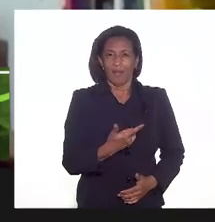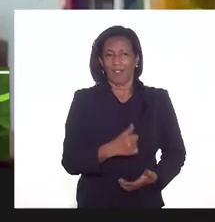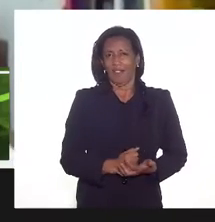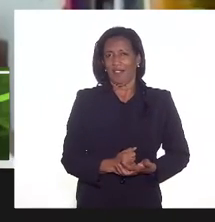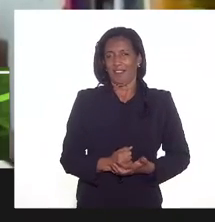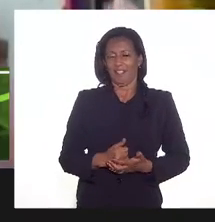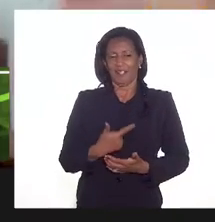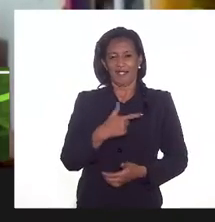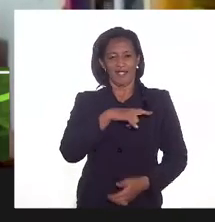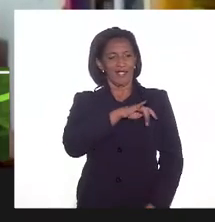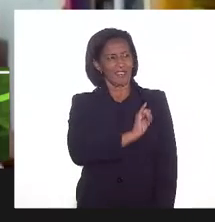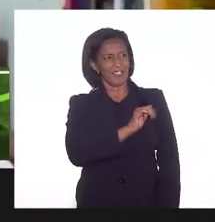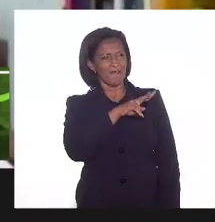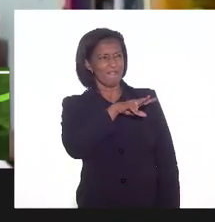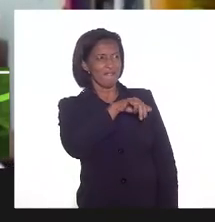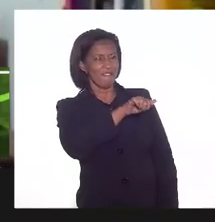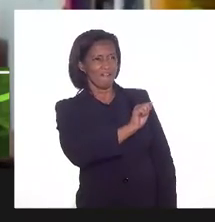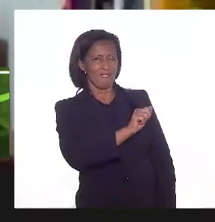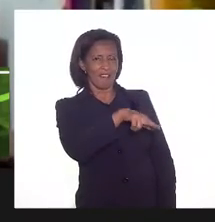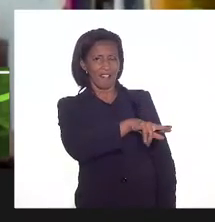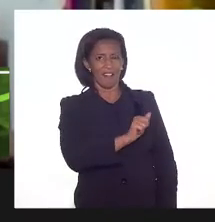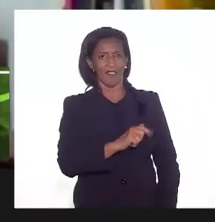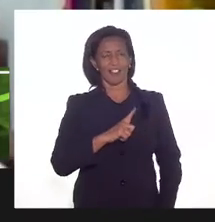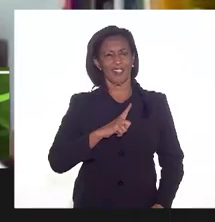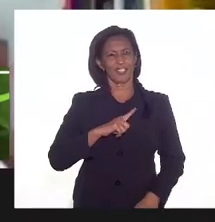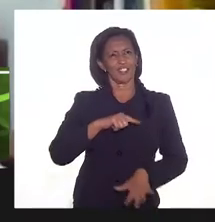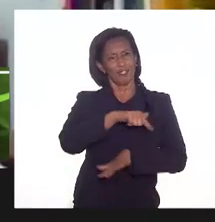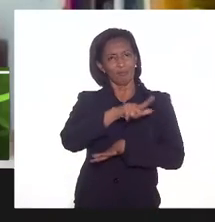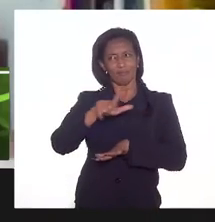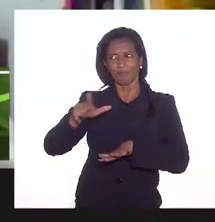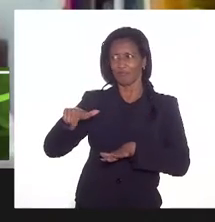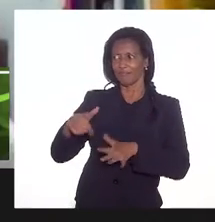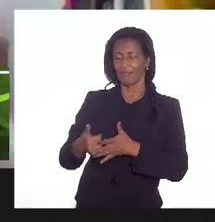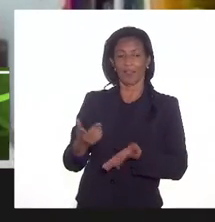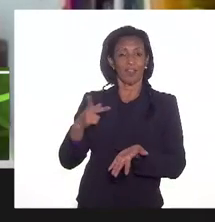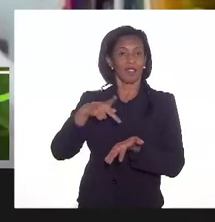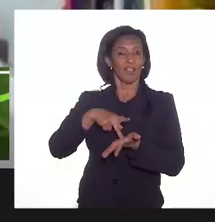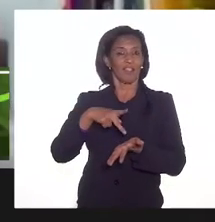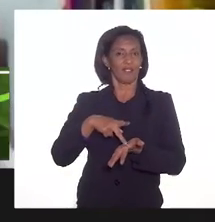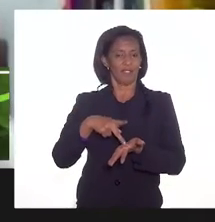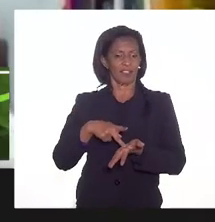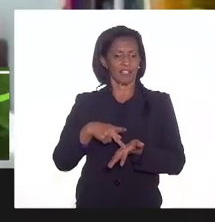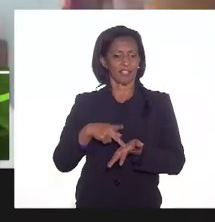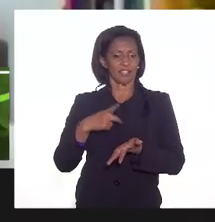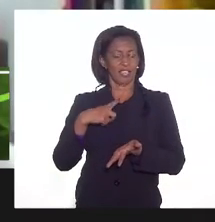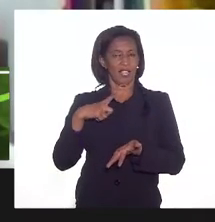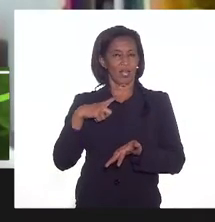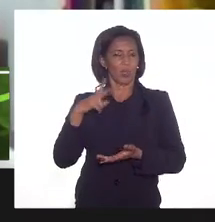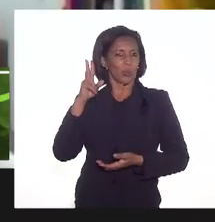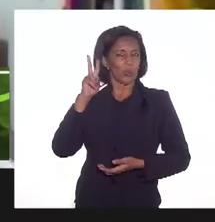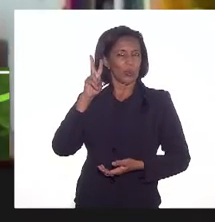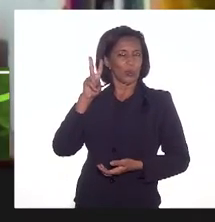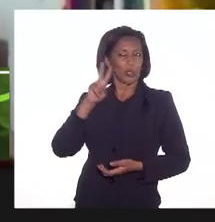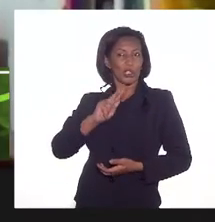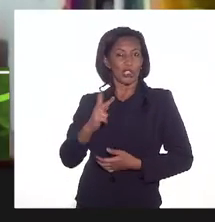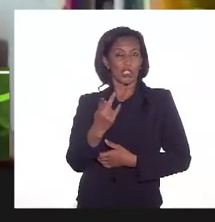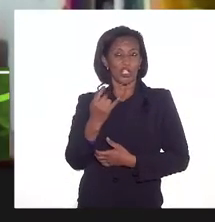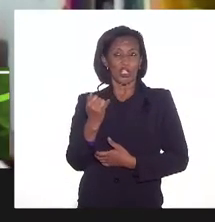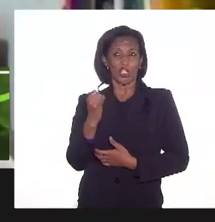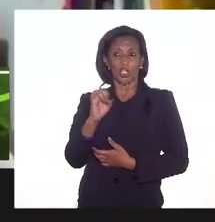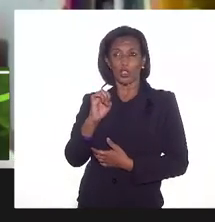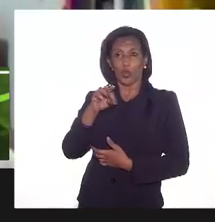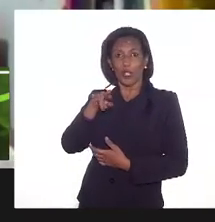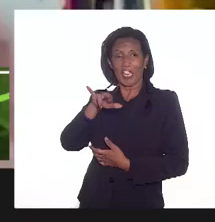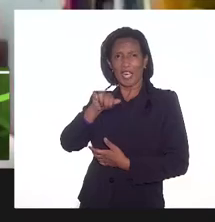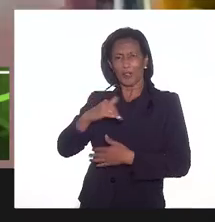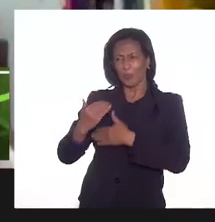com Ivana lá no ministério com o Juca enfim então eu na verdade tenho um pouco eu sou historiadora e eu tenho um pouco do histórico de todo